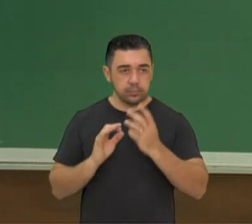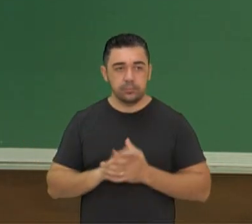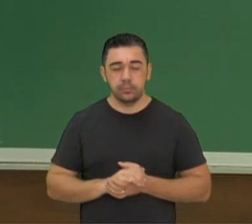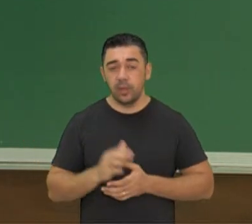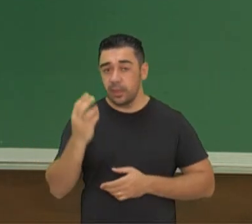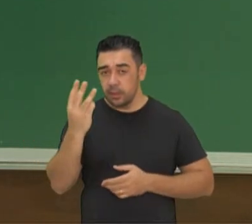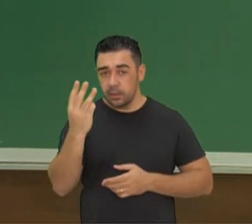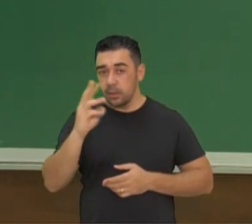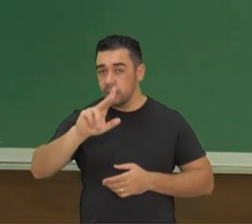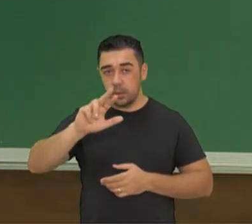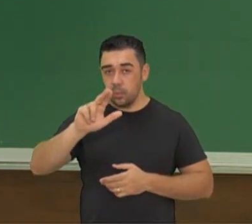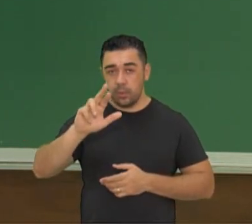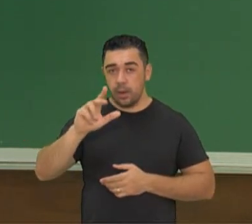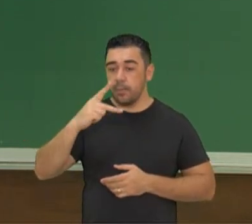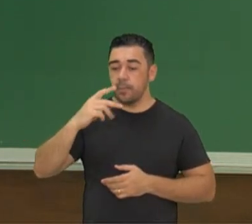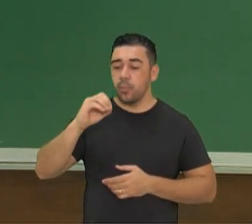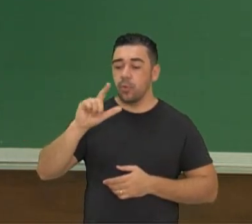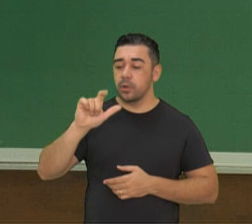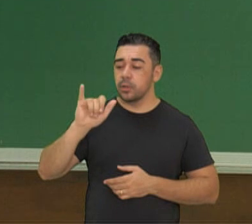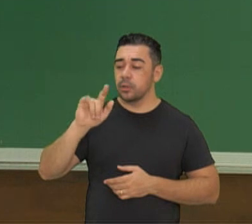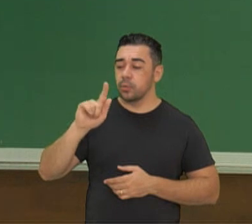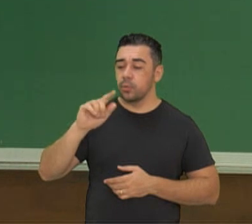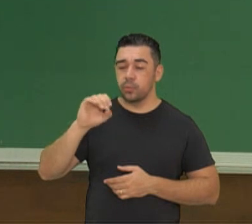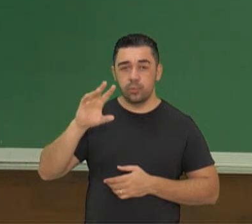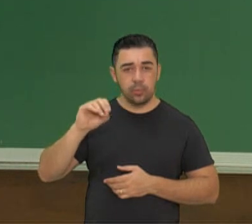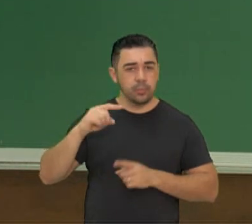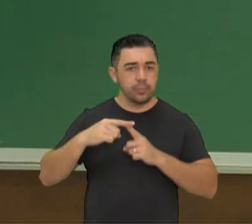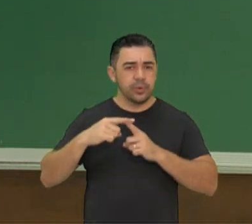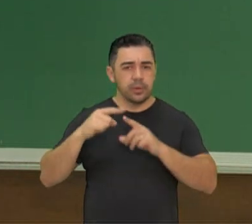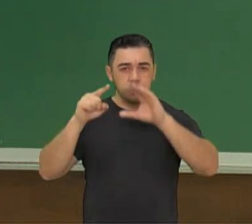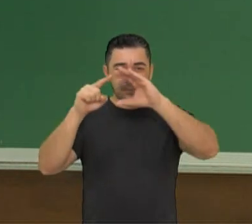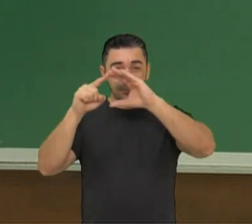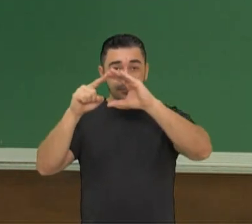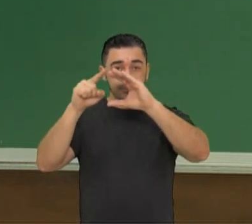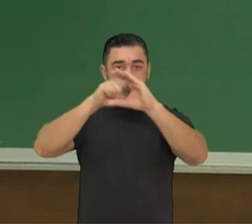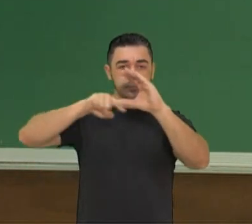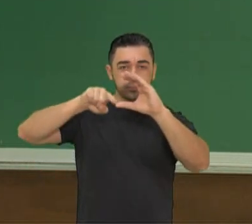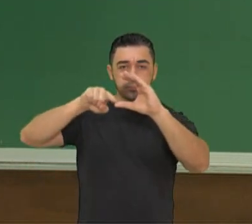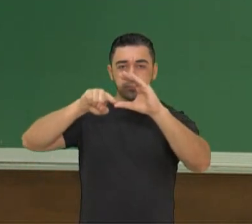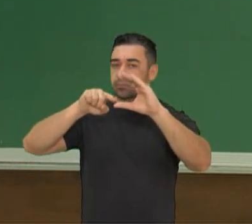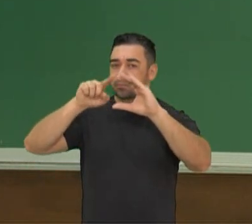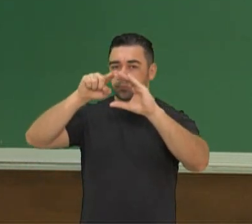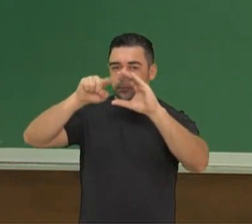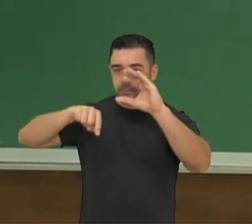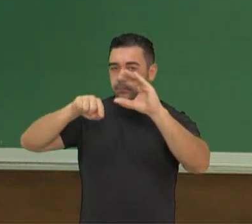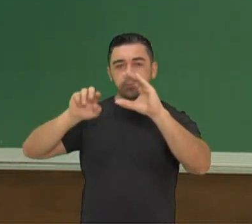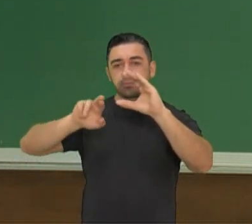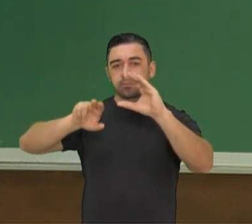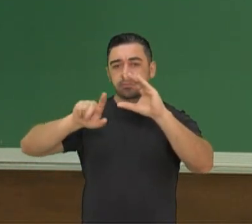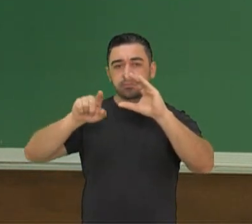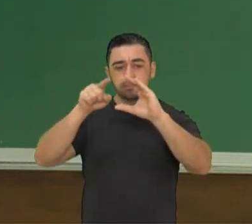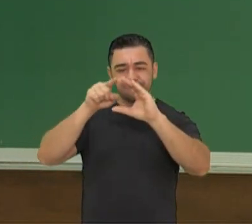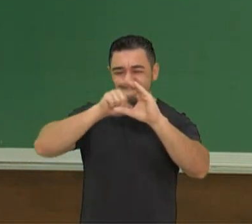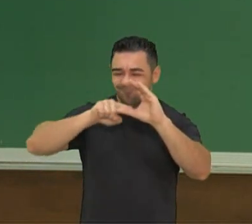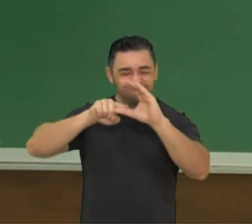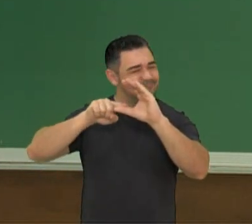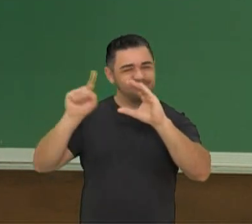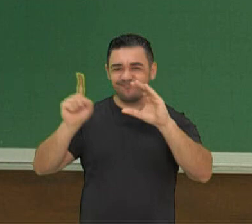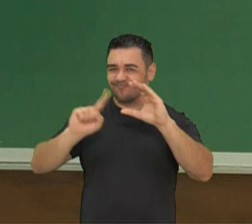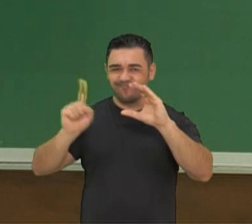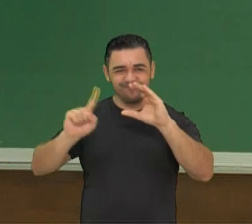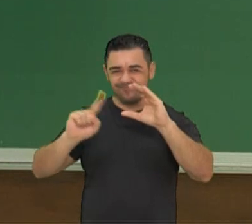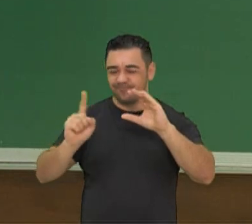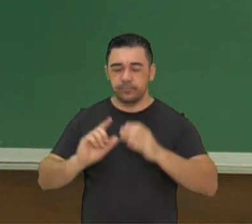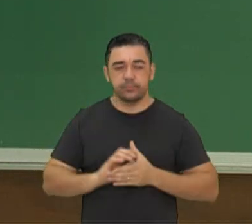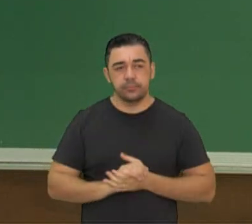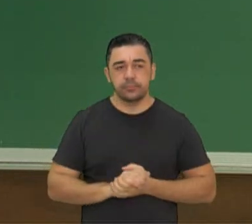é polígono. Por quê? Porque ele tem uma parte arredondada, ele é um semicírculo. Tá? É arredondado? Não é polígono.